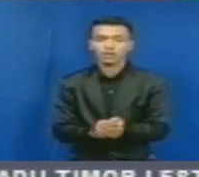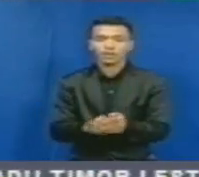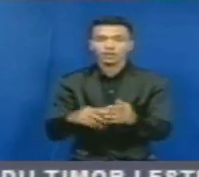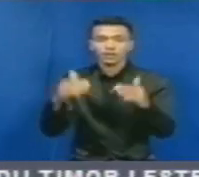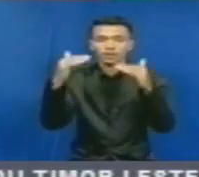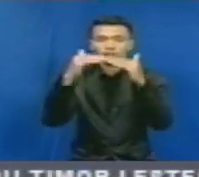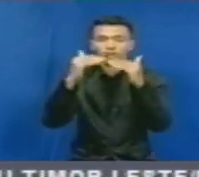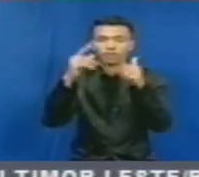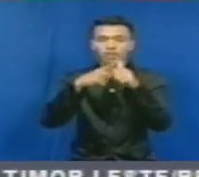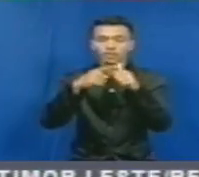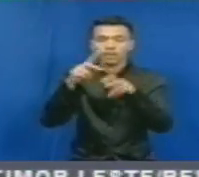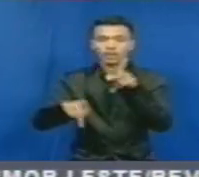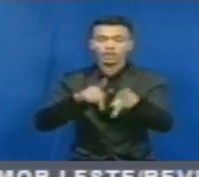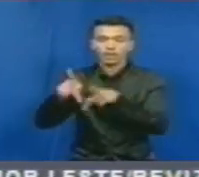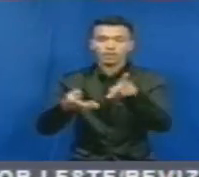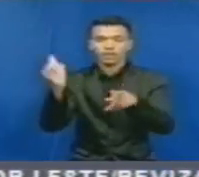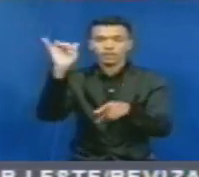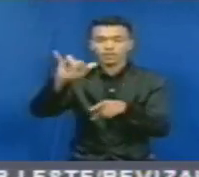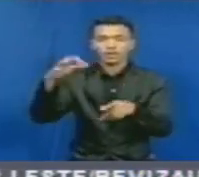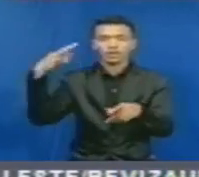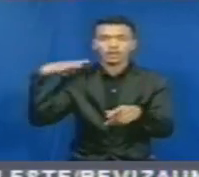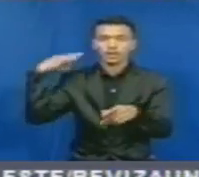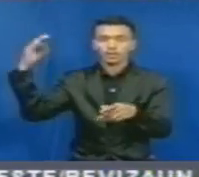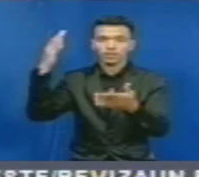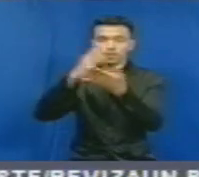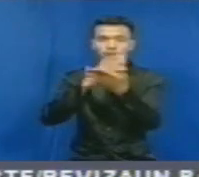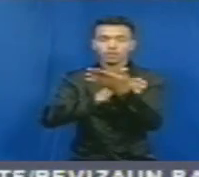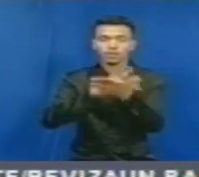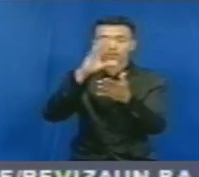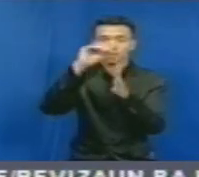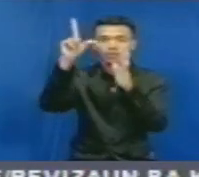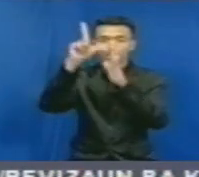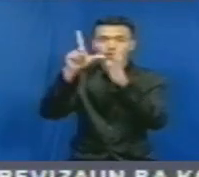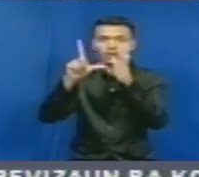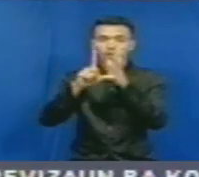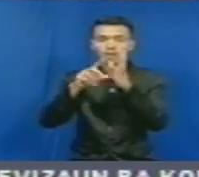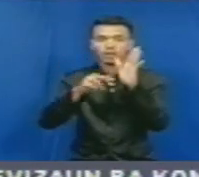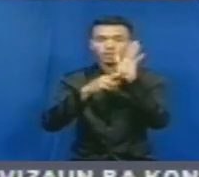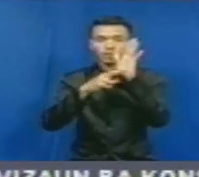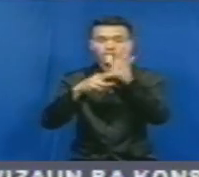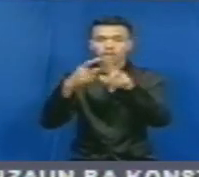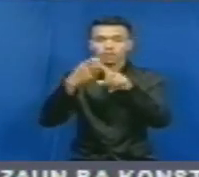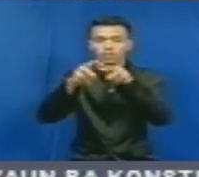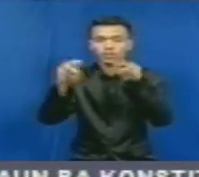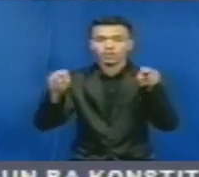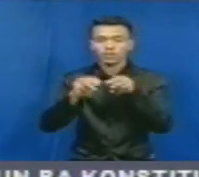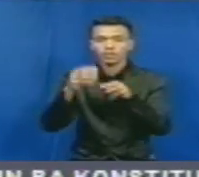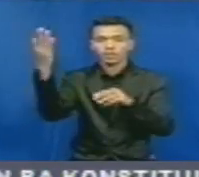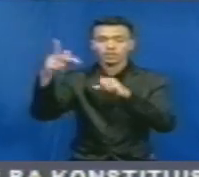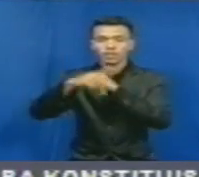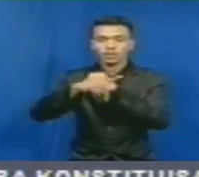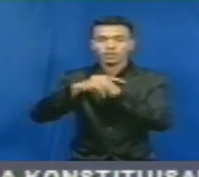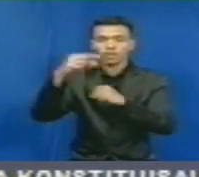Hulugne, congressista Sira Hilimos, estrutura no lista representante cada município e o Comitê Central Partidos